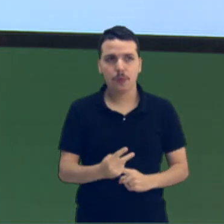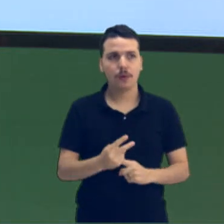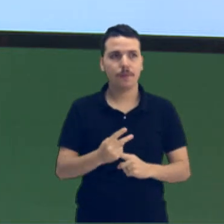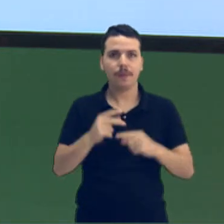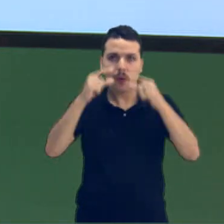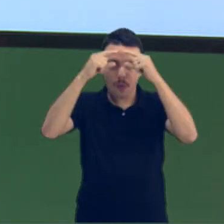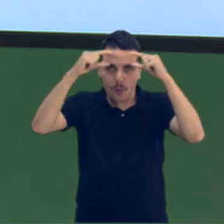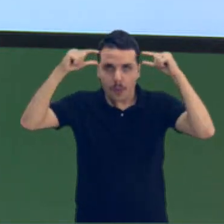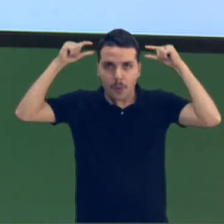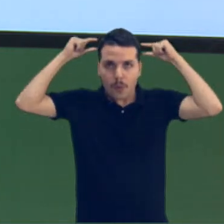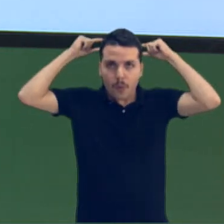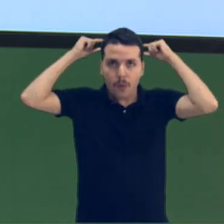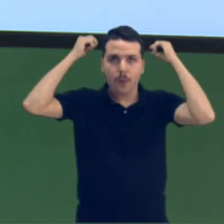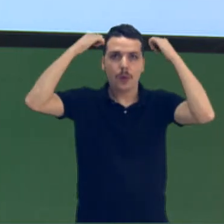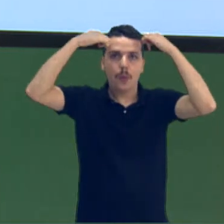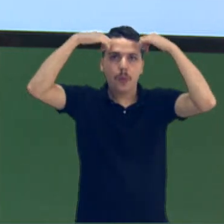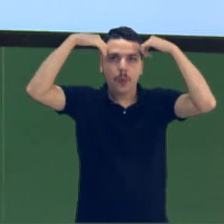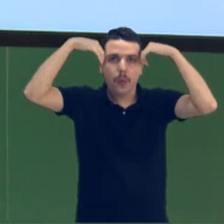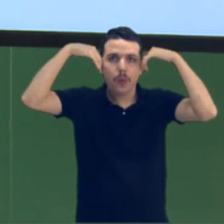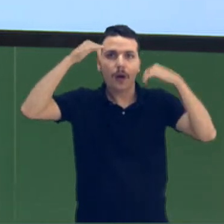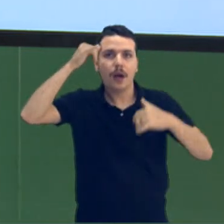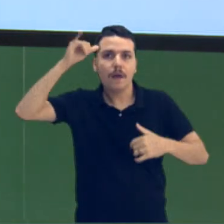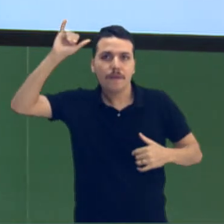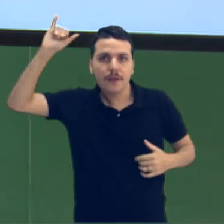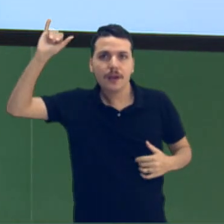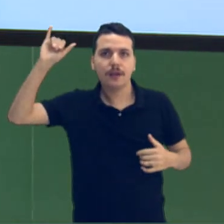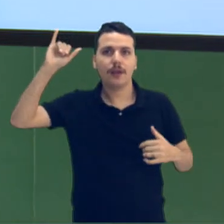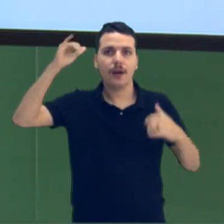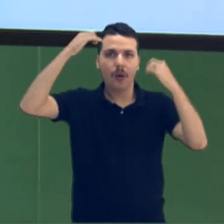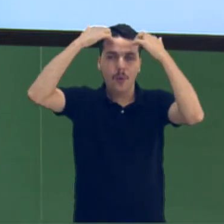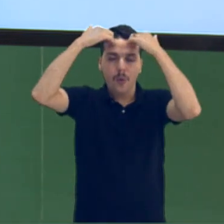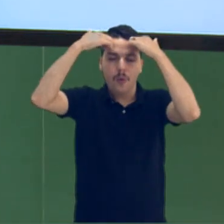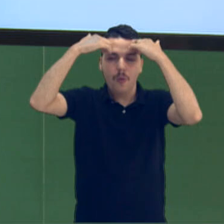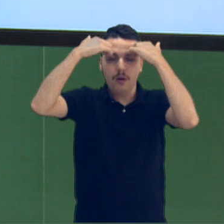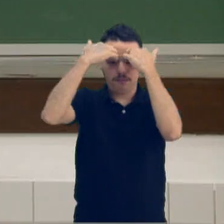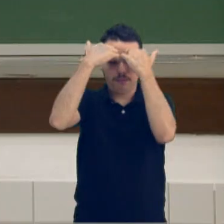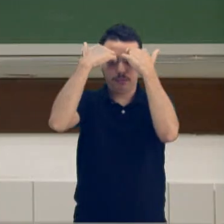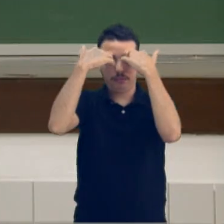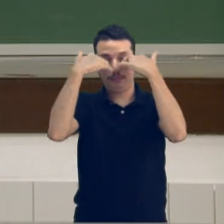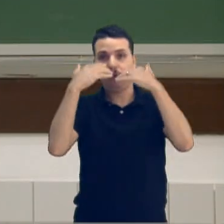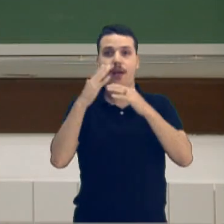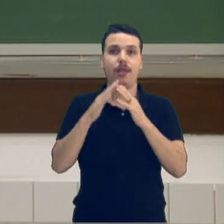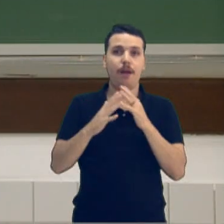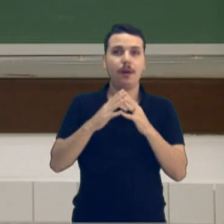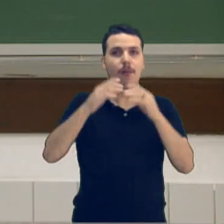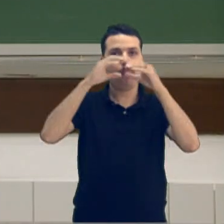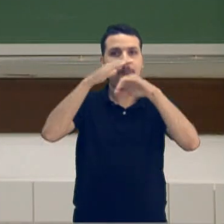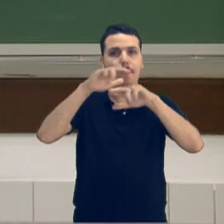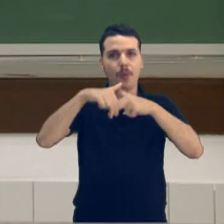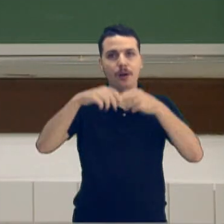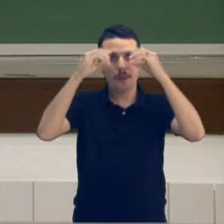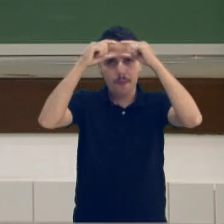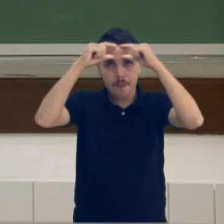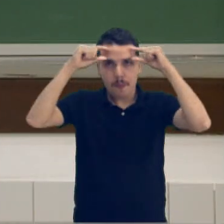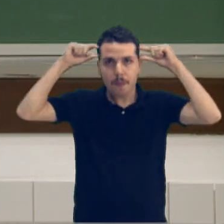Para segurar o suor, né? Para evitar que o suor escorra pelo rosto e acabe